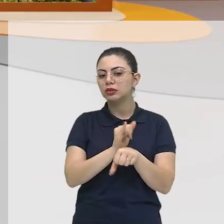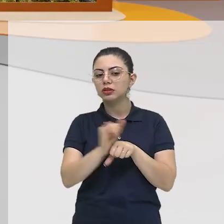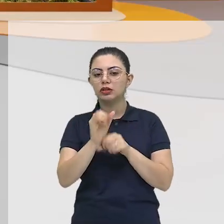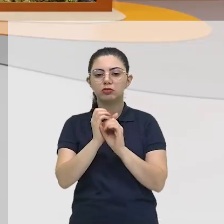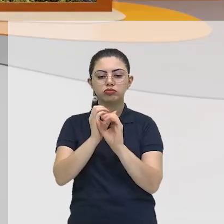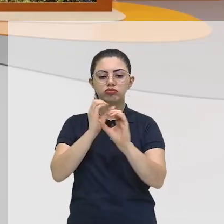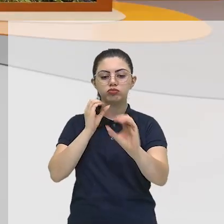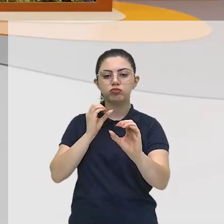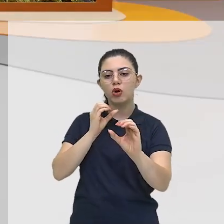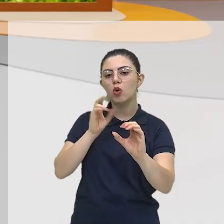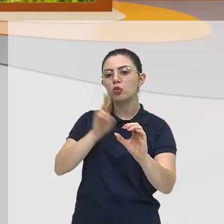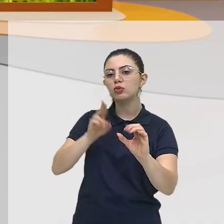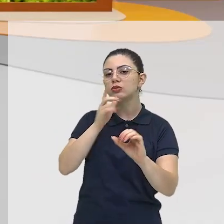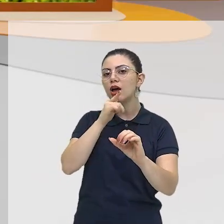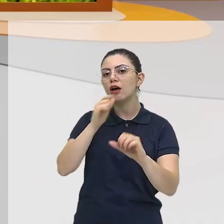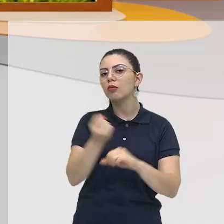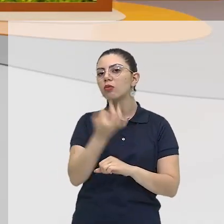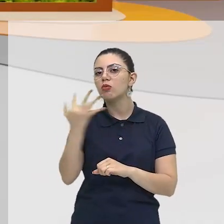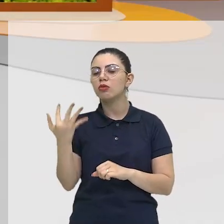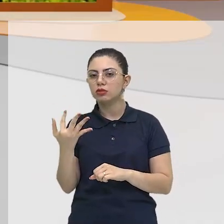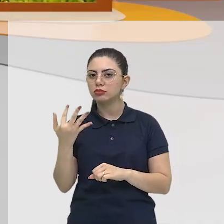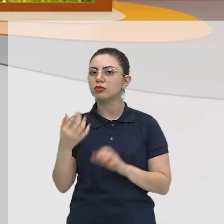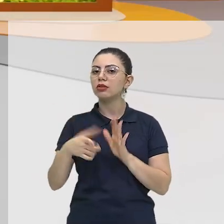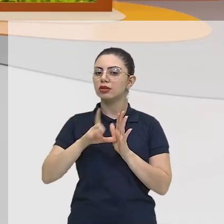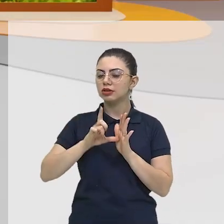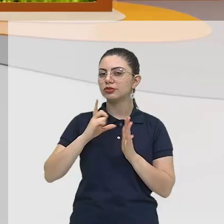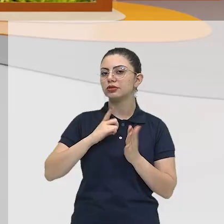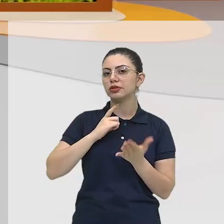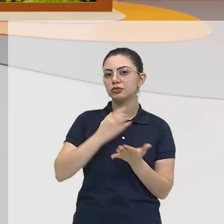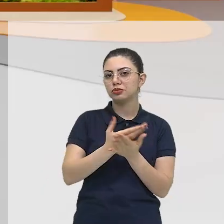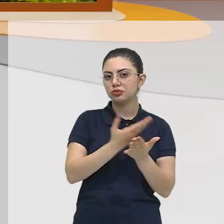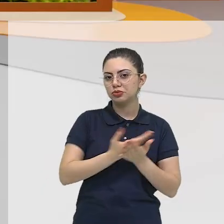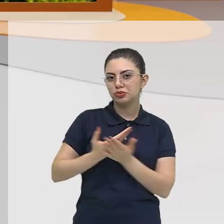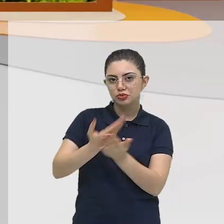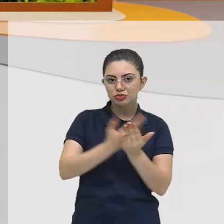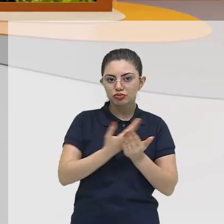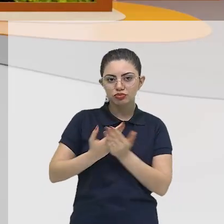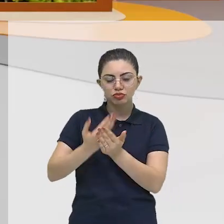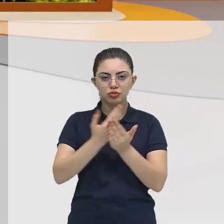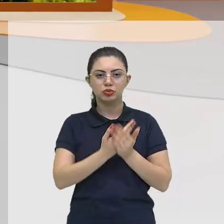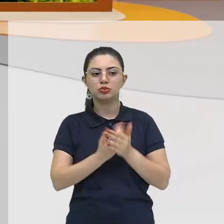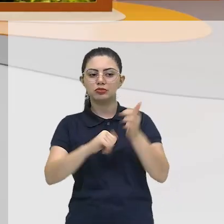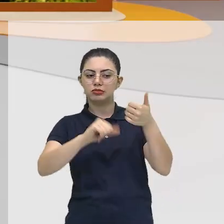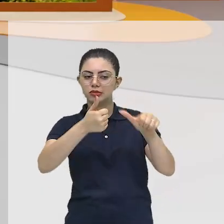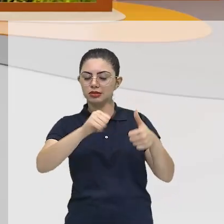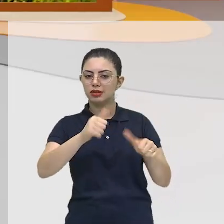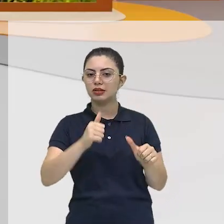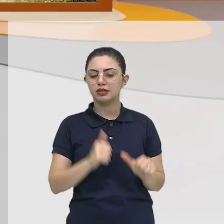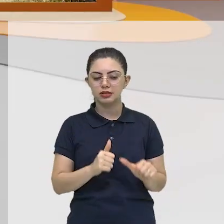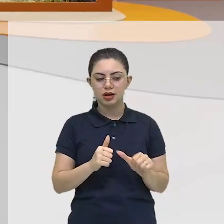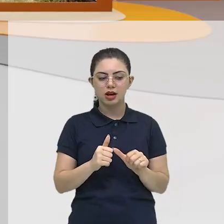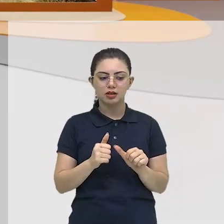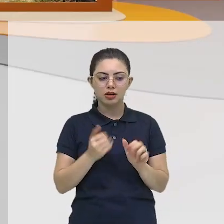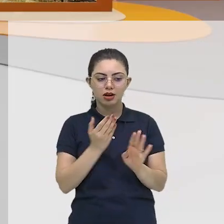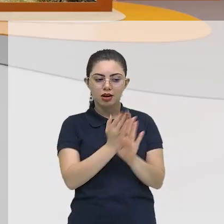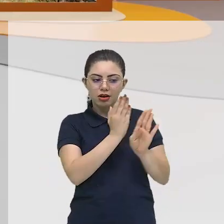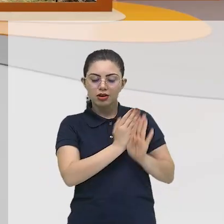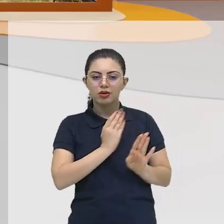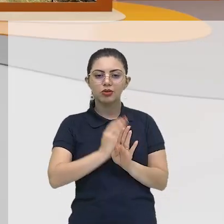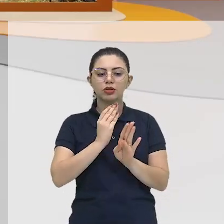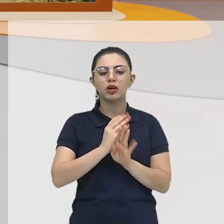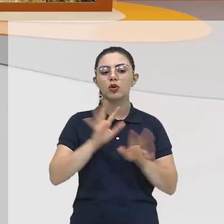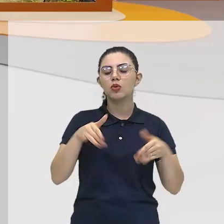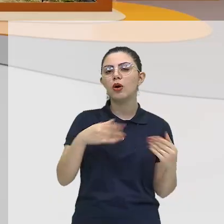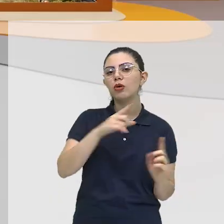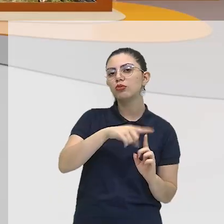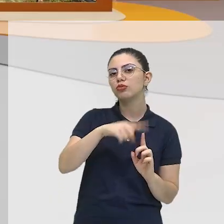vai ser utilizada, tá? Isso tudo, né, com estudos, com análise e verificando o que está sendo